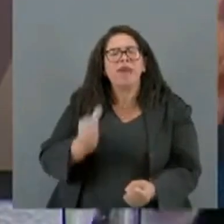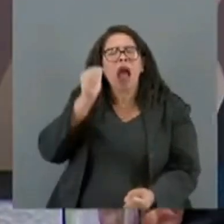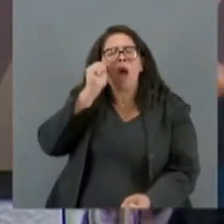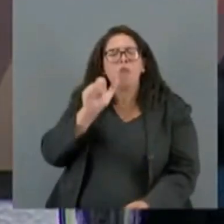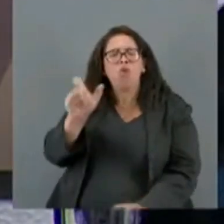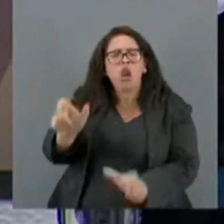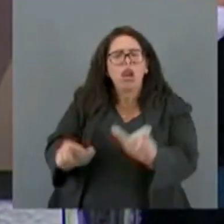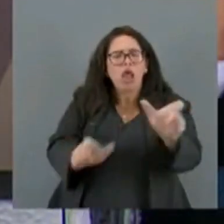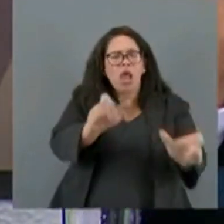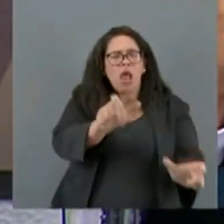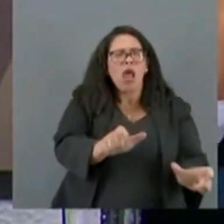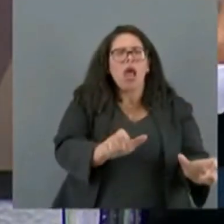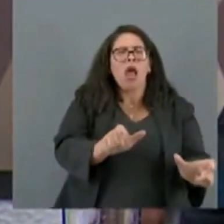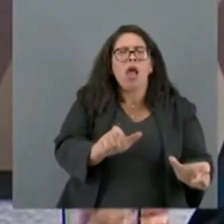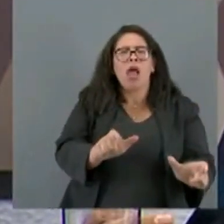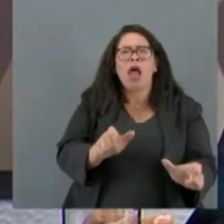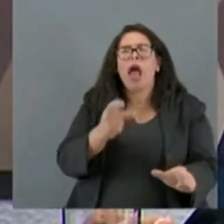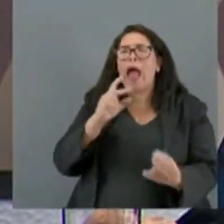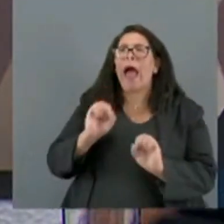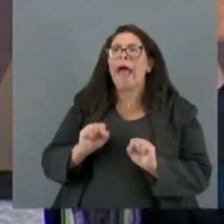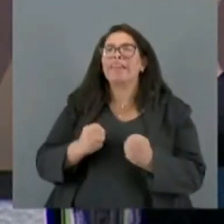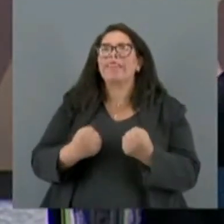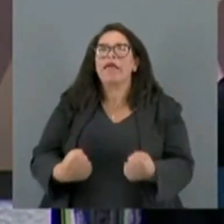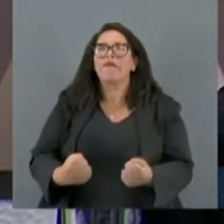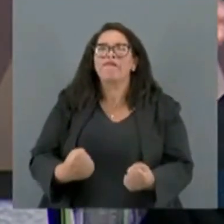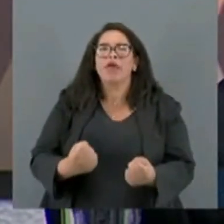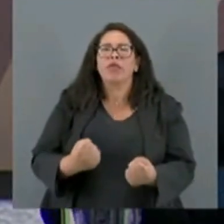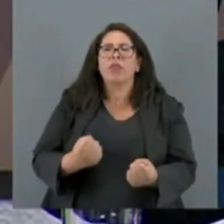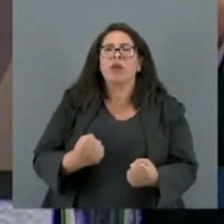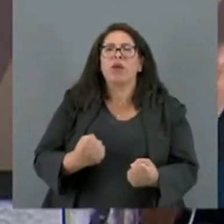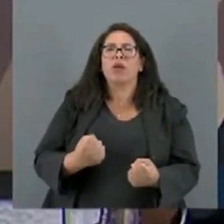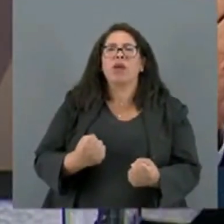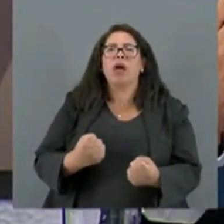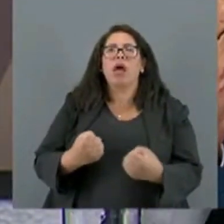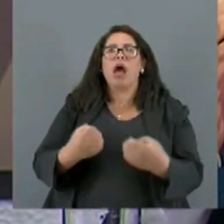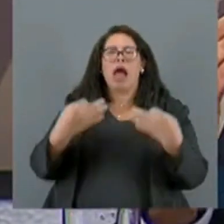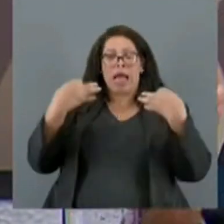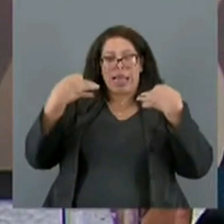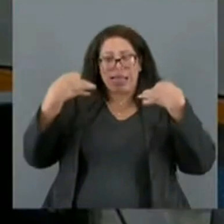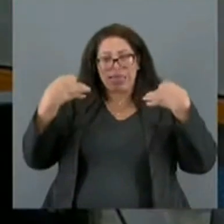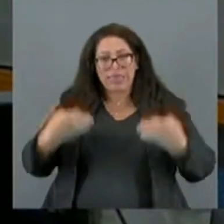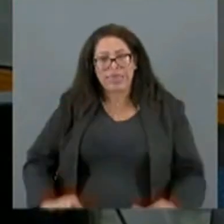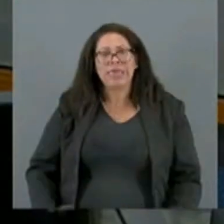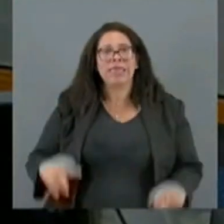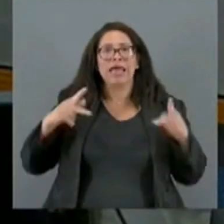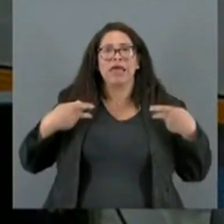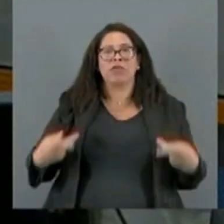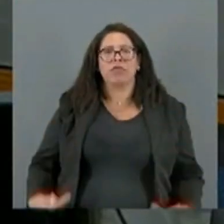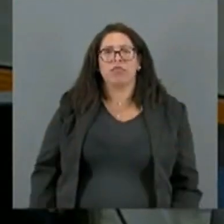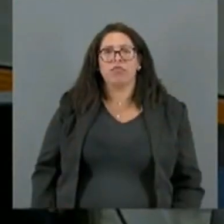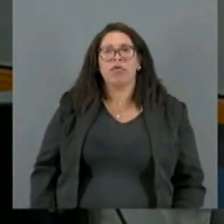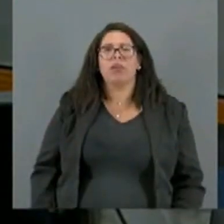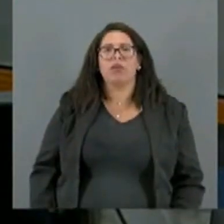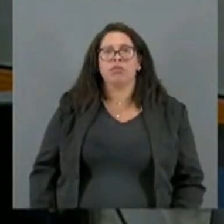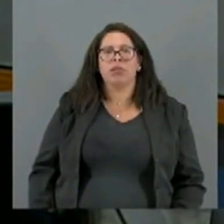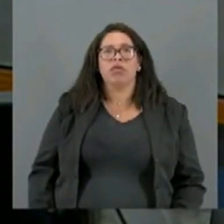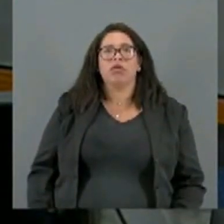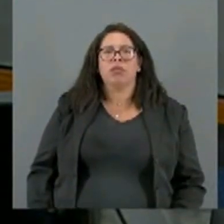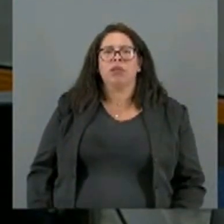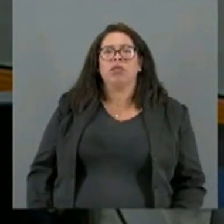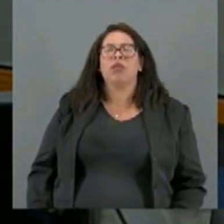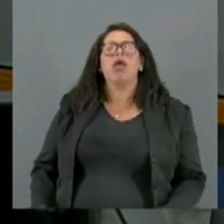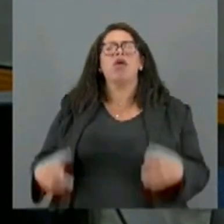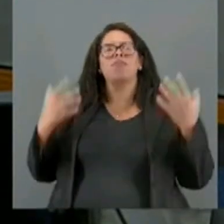A Vossa Excelência está fazendo uma defesa ao princípio da dignidade da pessoa humana. E de maneira que eu